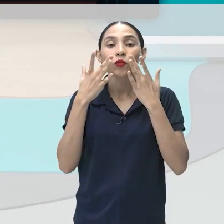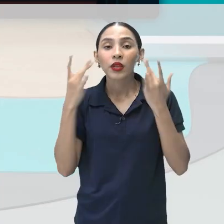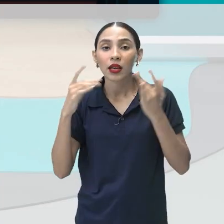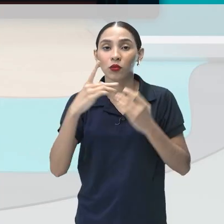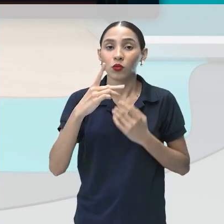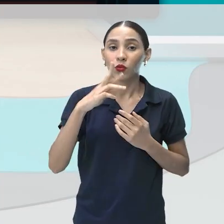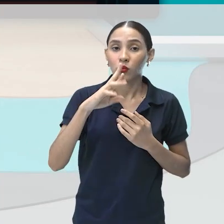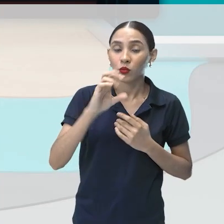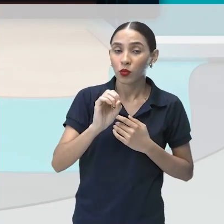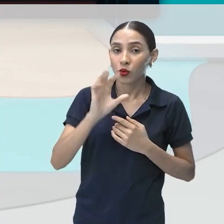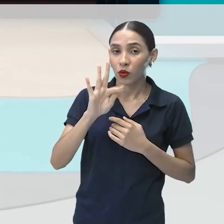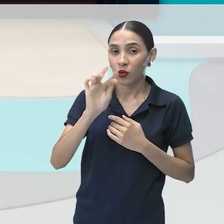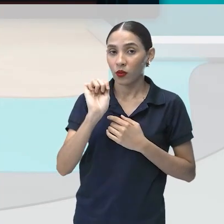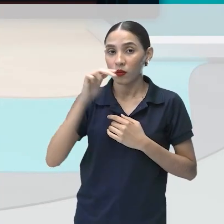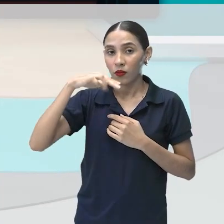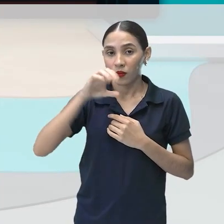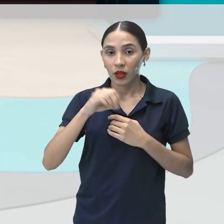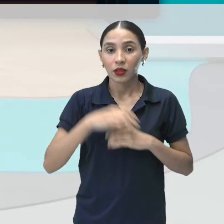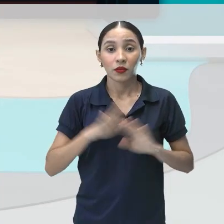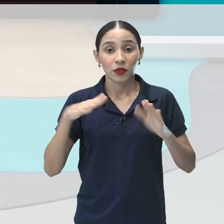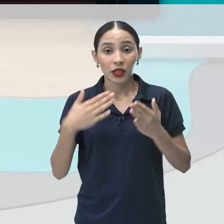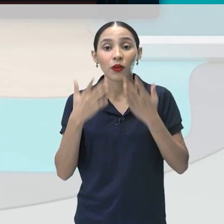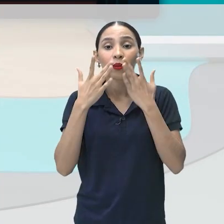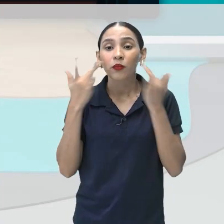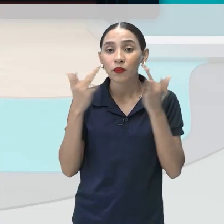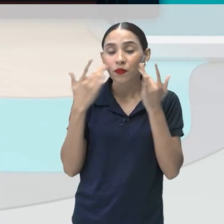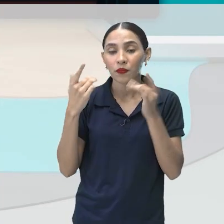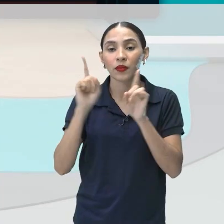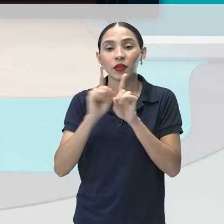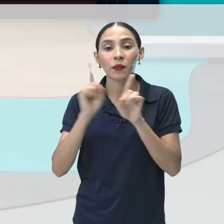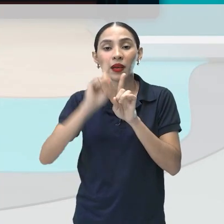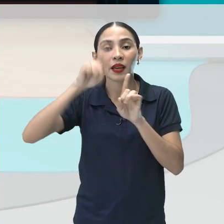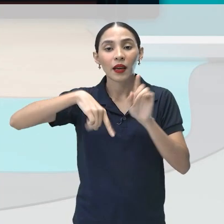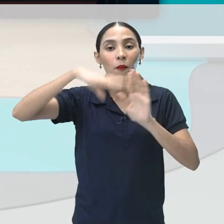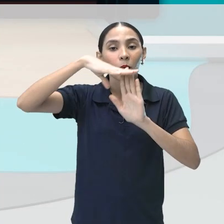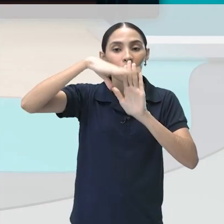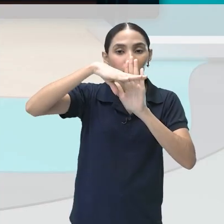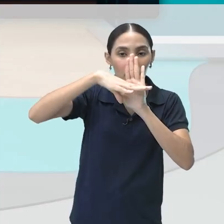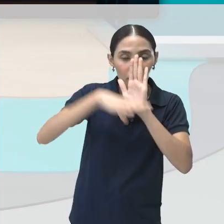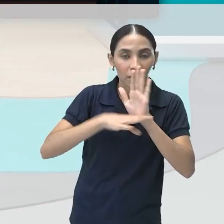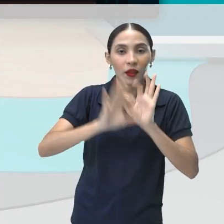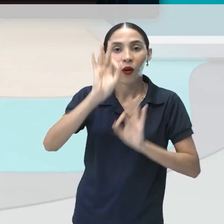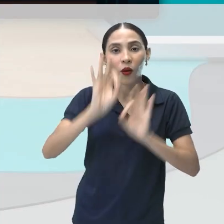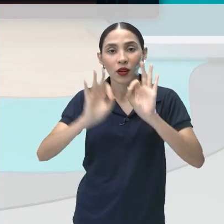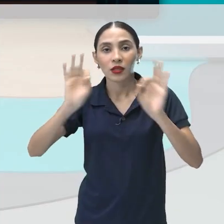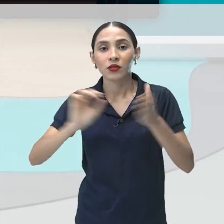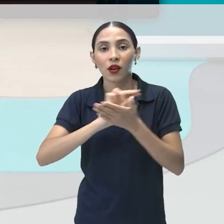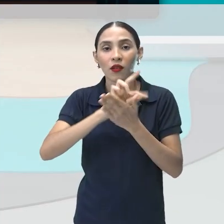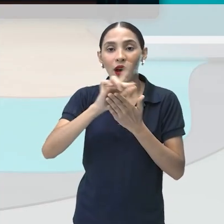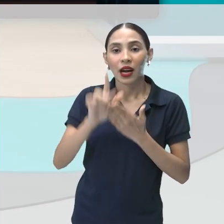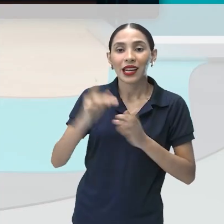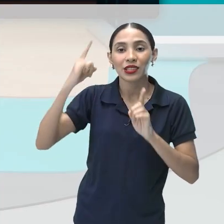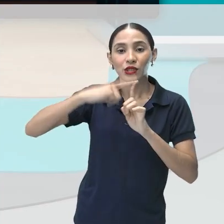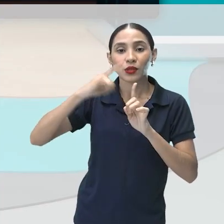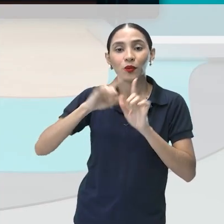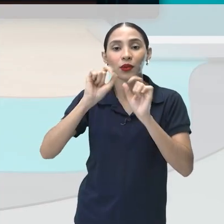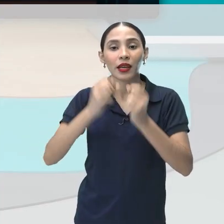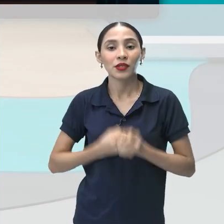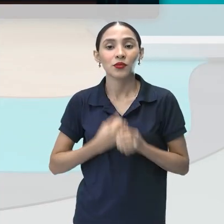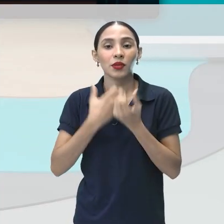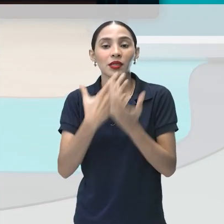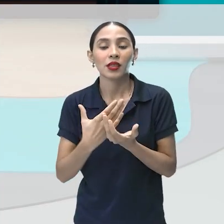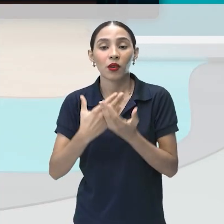profano, certo? Então, os gêneros teatrais, eles são categorias que organizam as diversas formas de